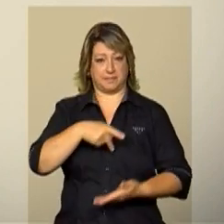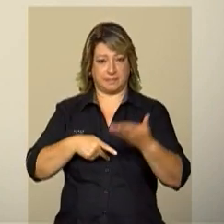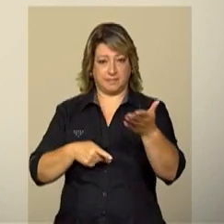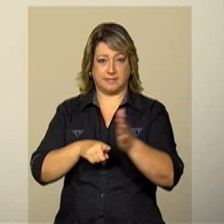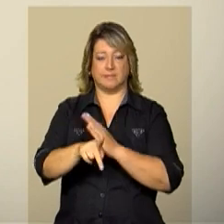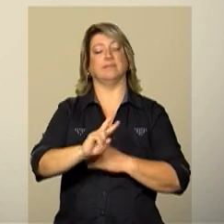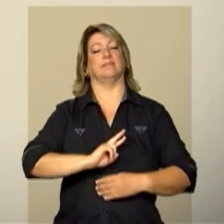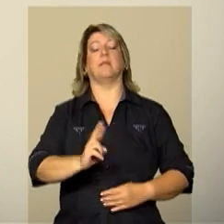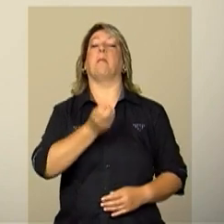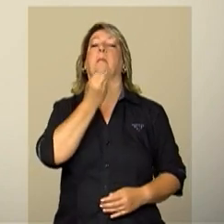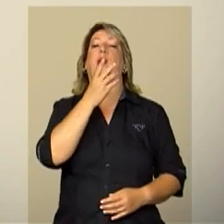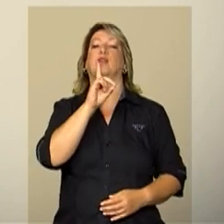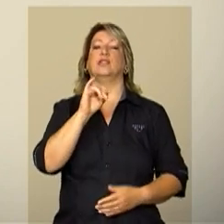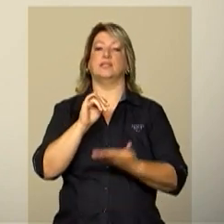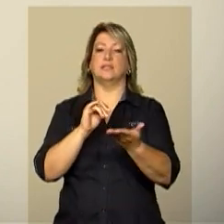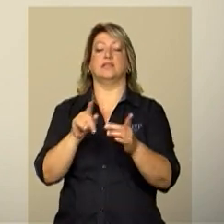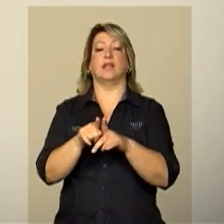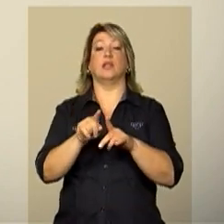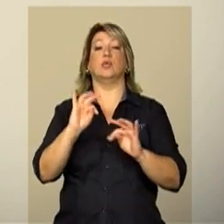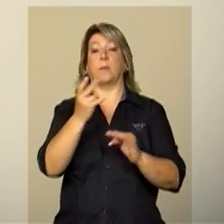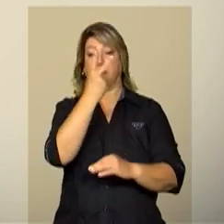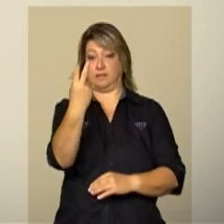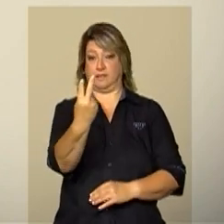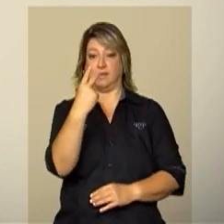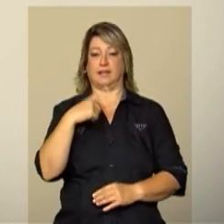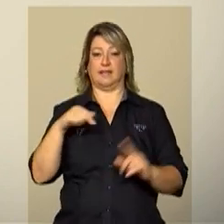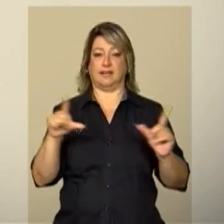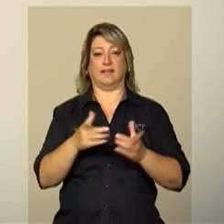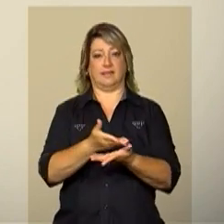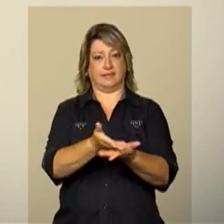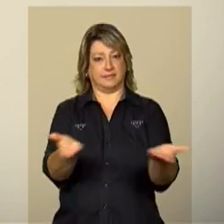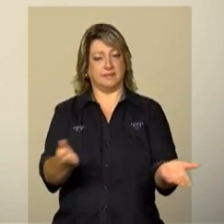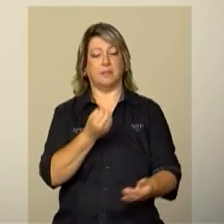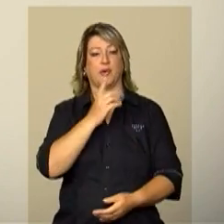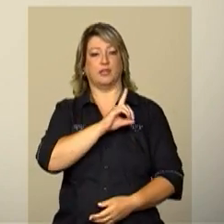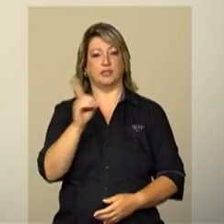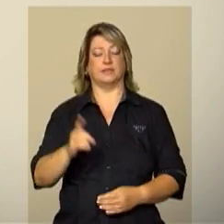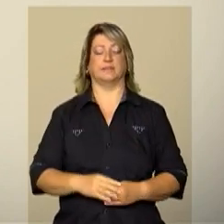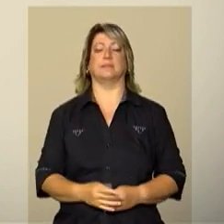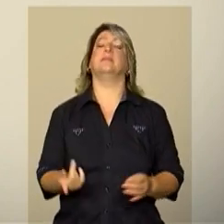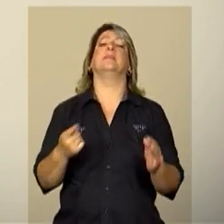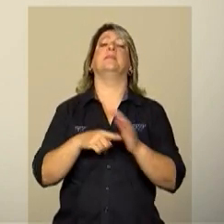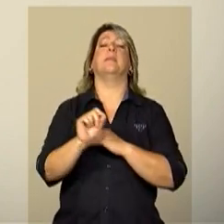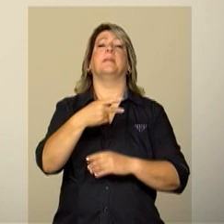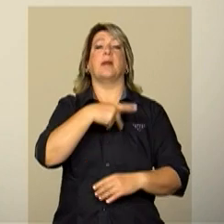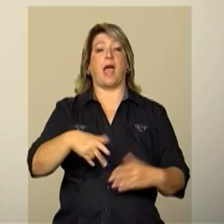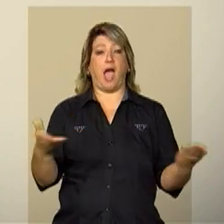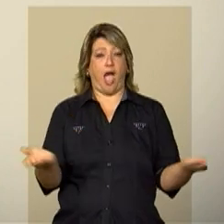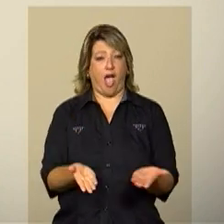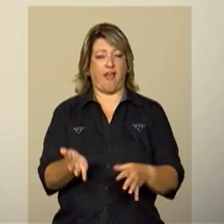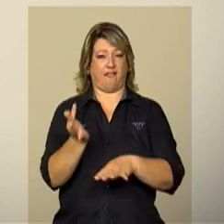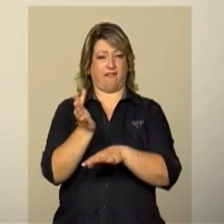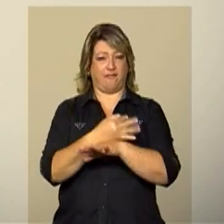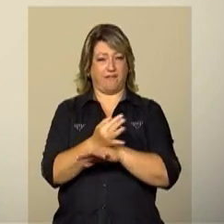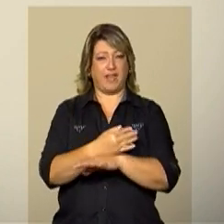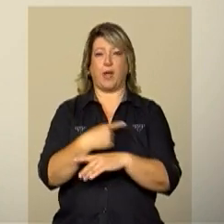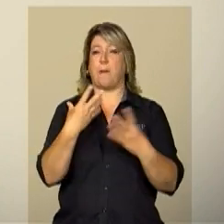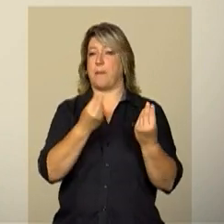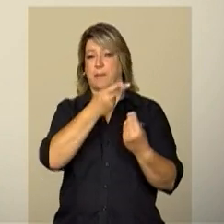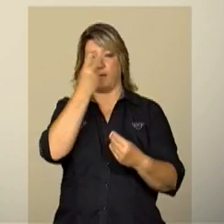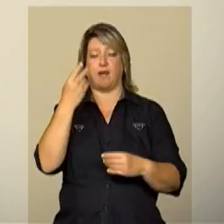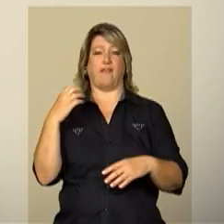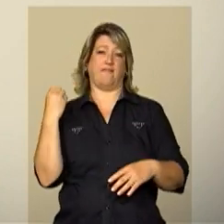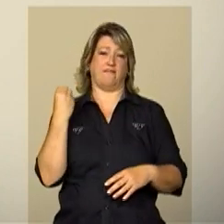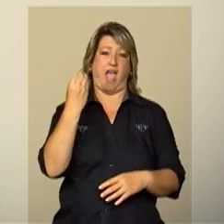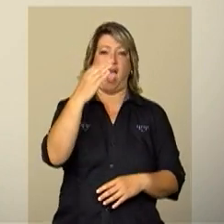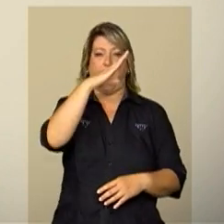Bom dia Luciano bom dia para você que nos acompanha aqui no café hoje presidenta nessa época de férias muita gente está viajando de avião e